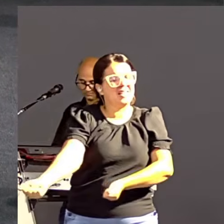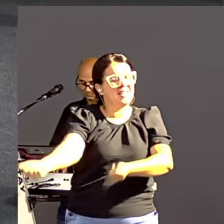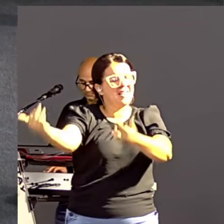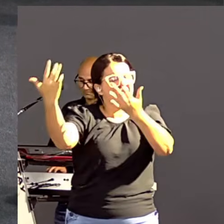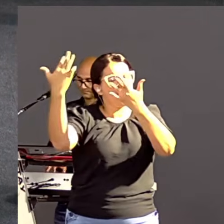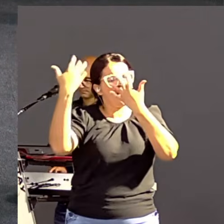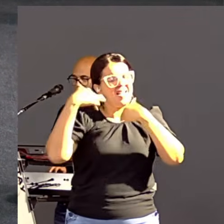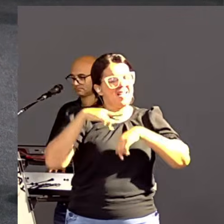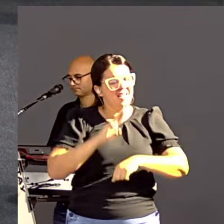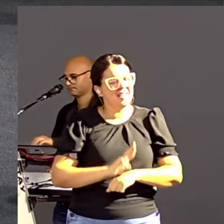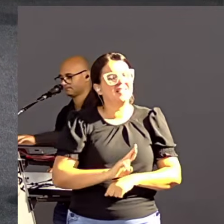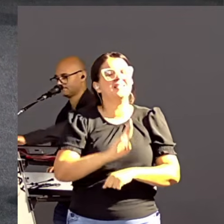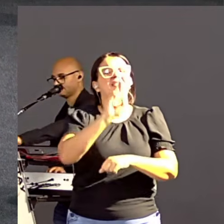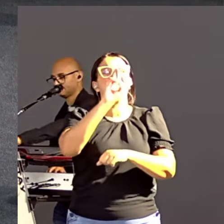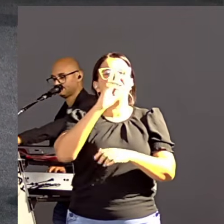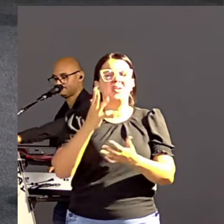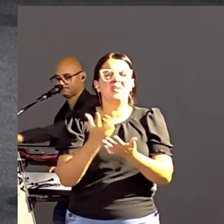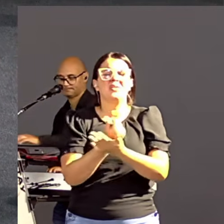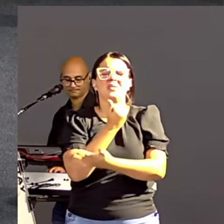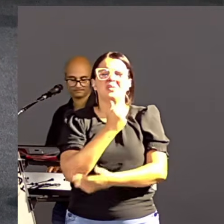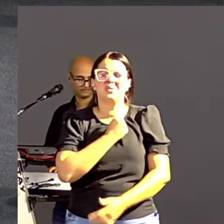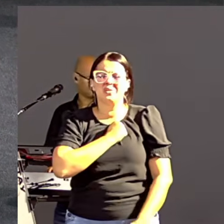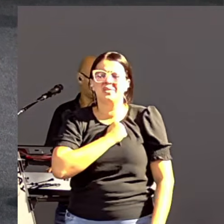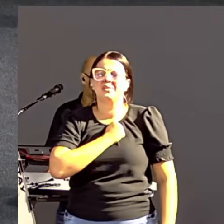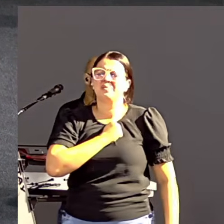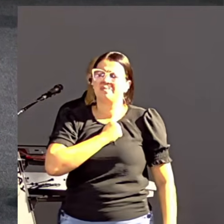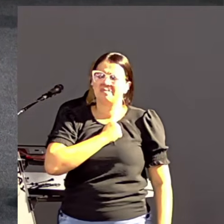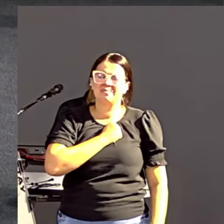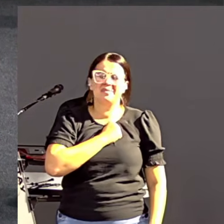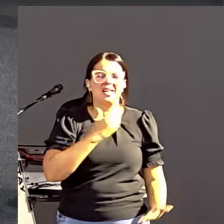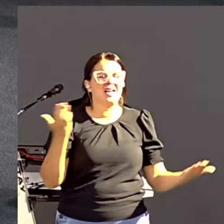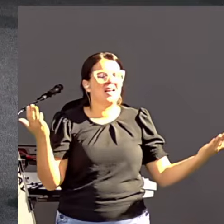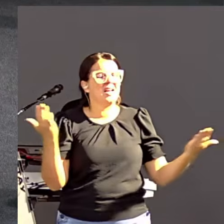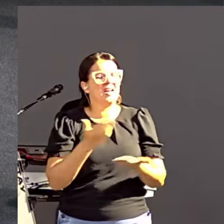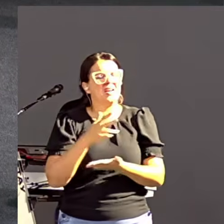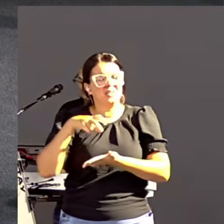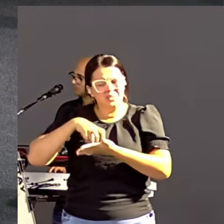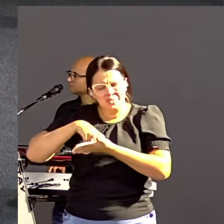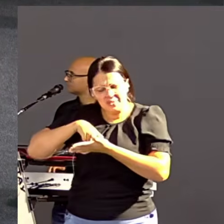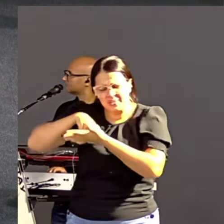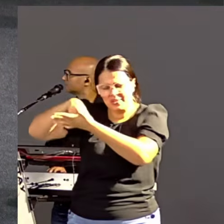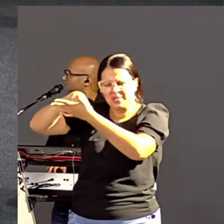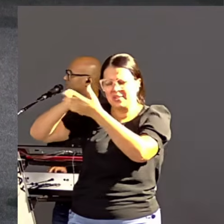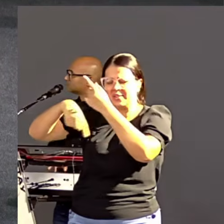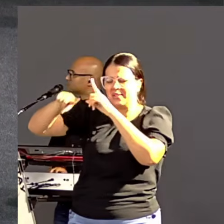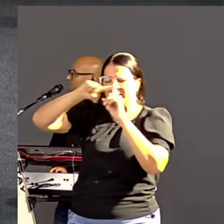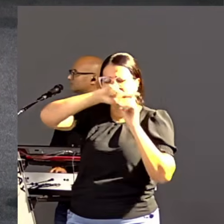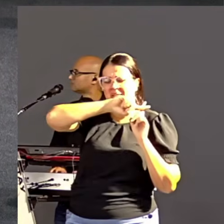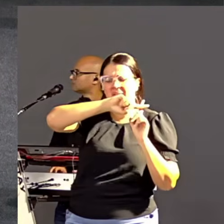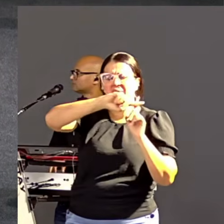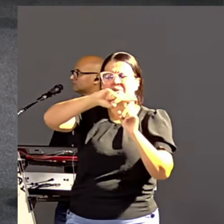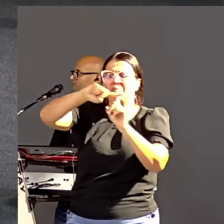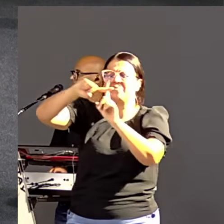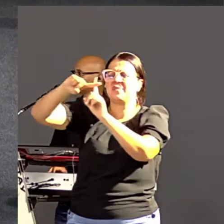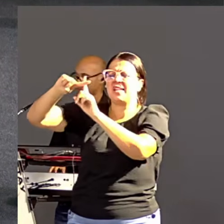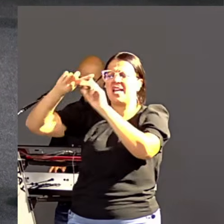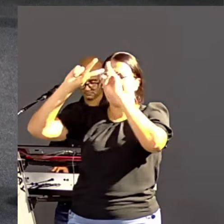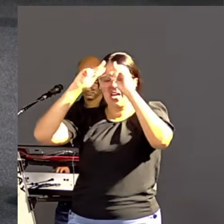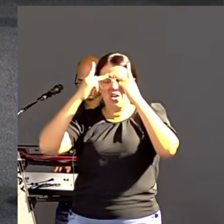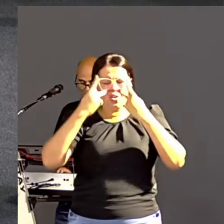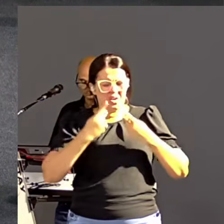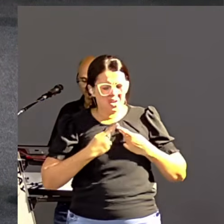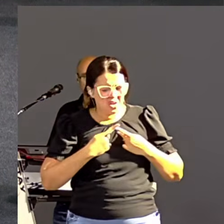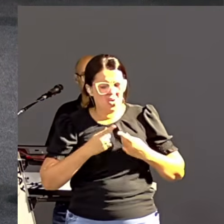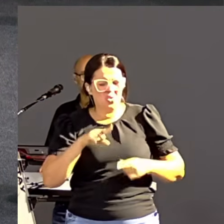redentora nos alcançou. Nos prostramos diante da tua cruz, reconhecemos os